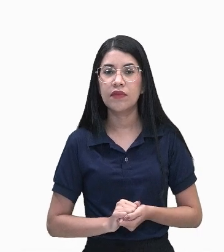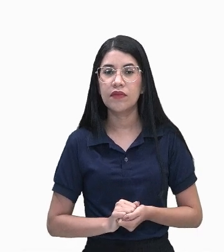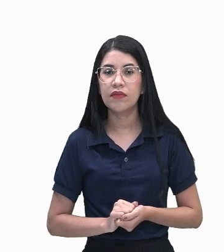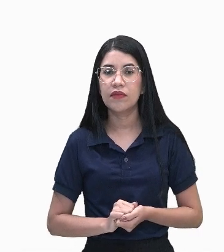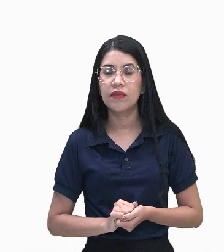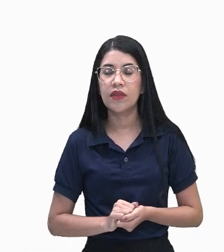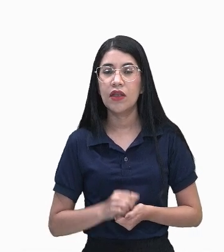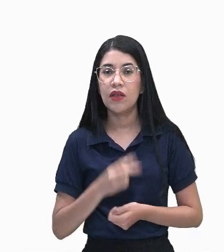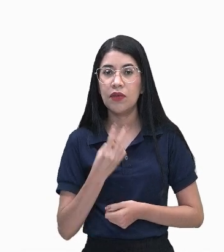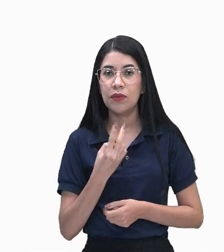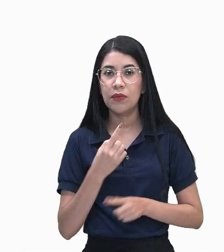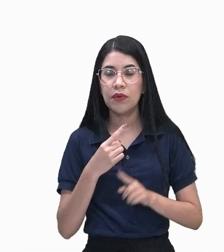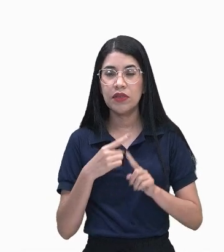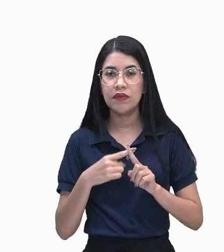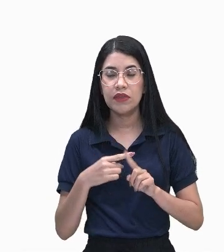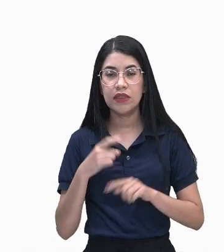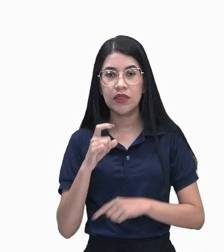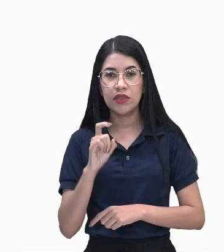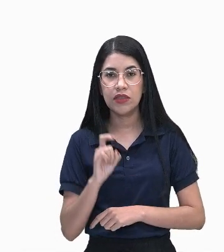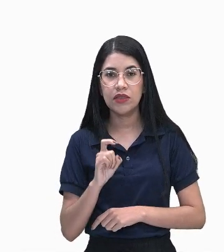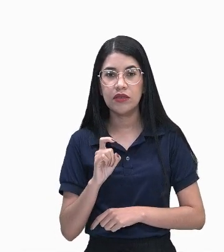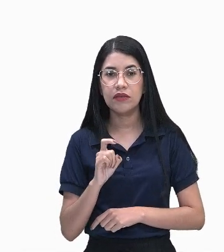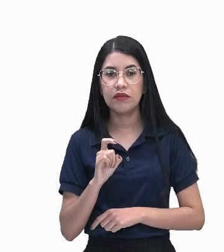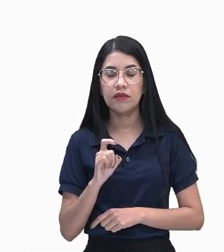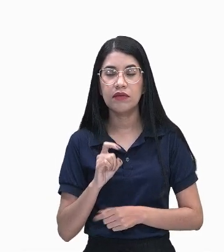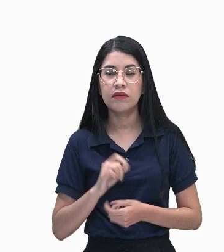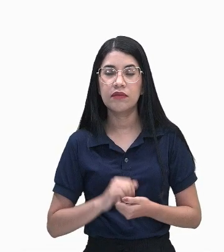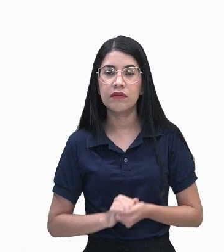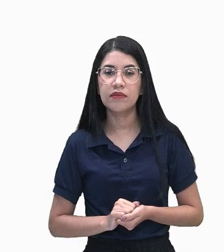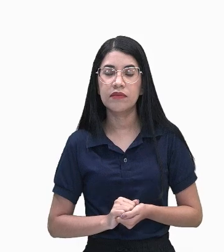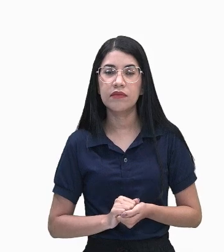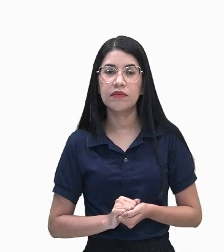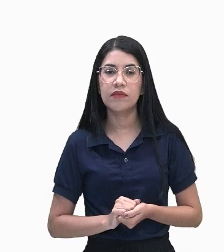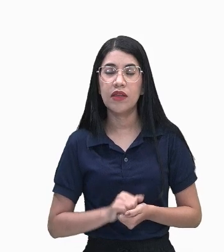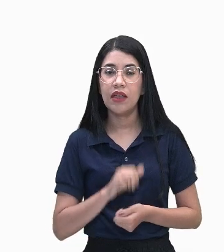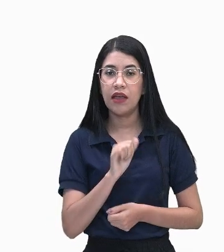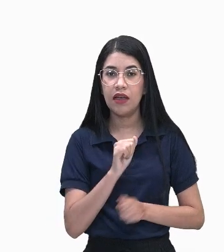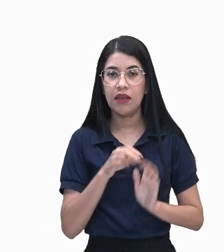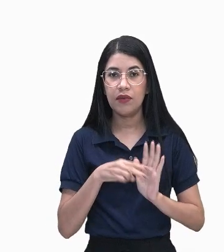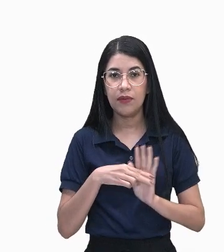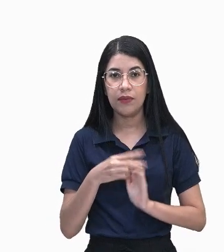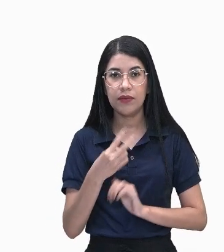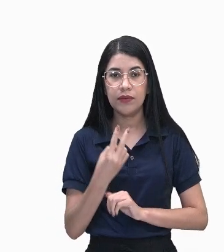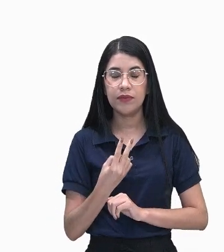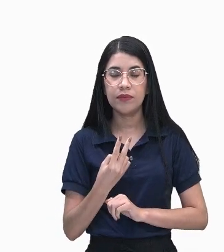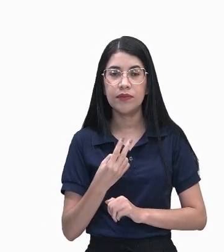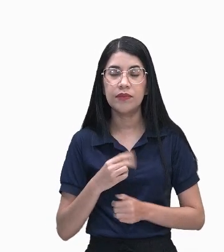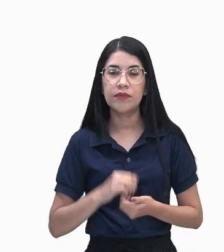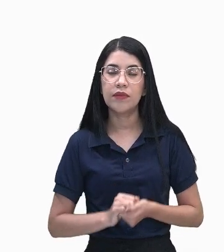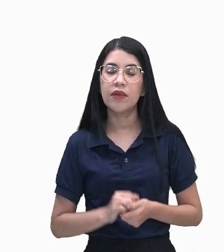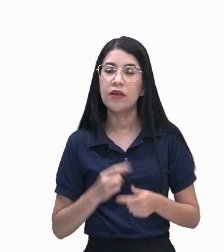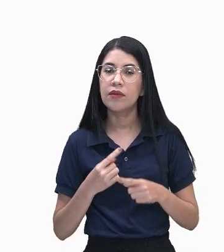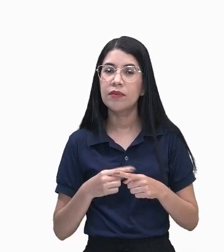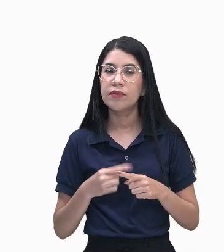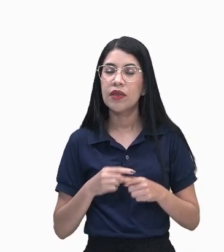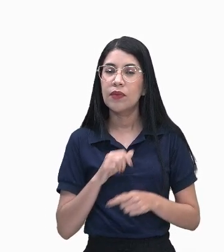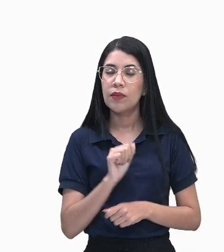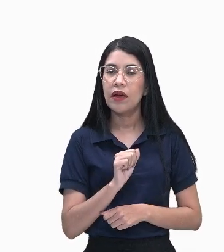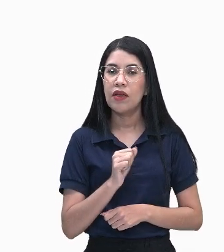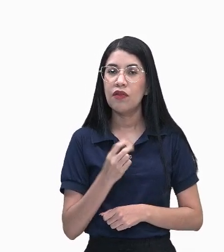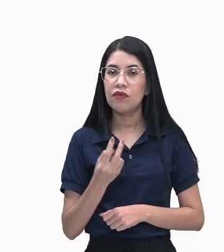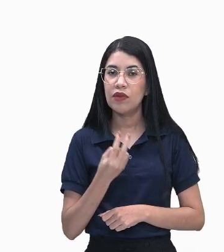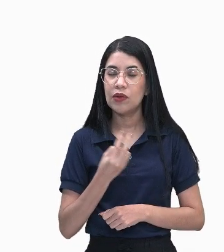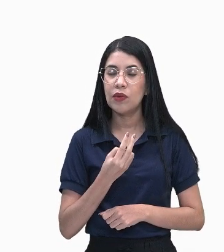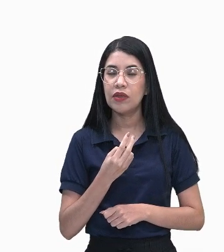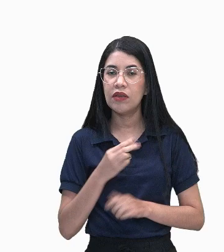que multiplica x, tá bom? O A é igual a 2, porque o A é o valor, é o quanto aumenta em cada mês,